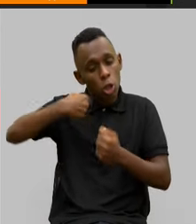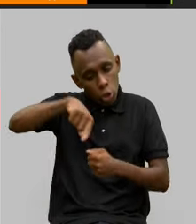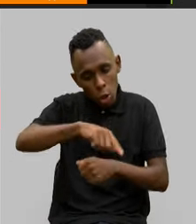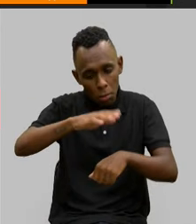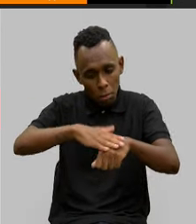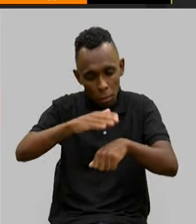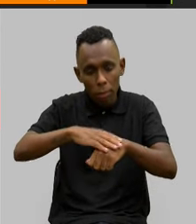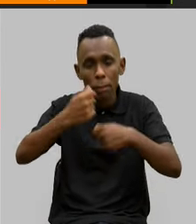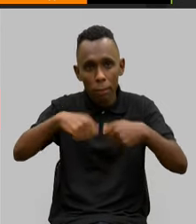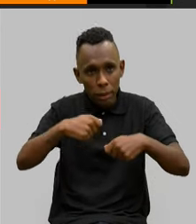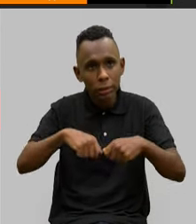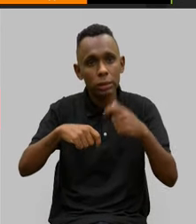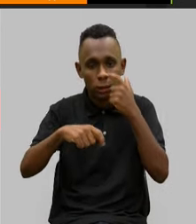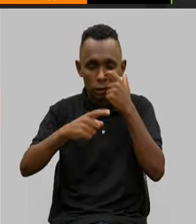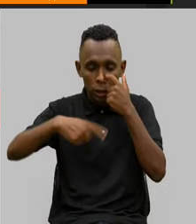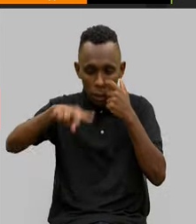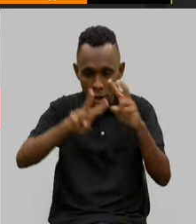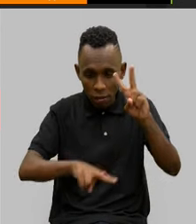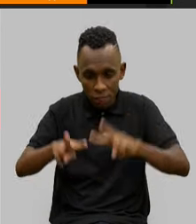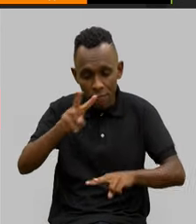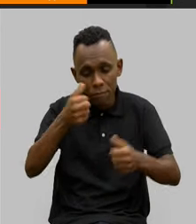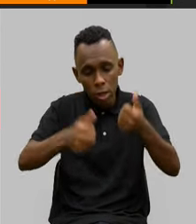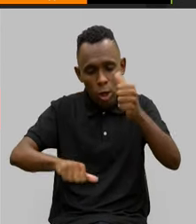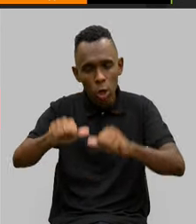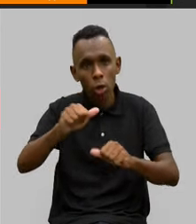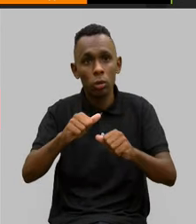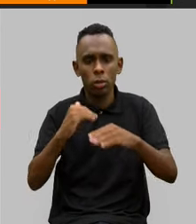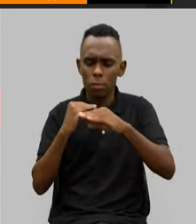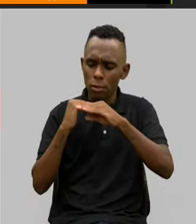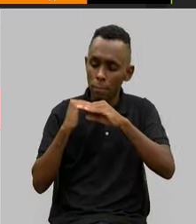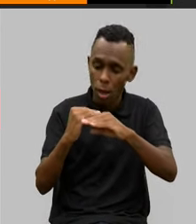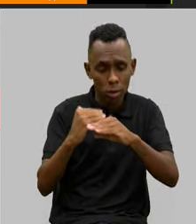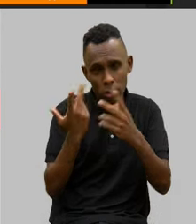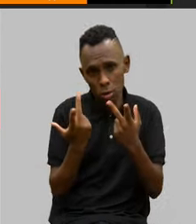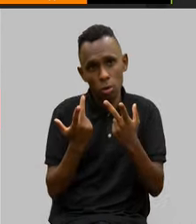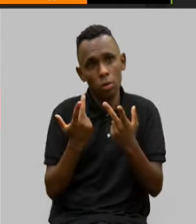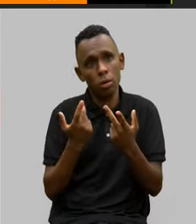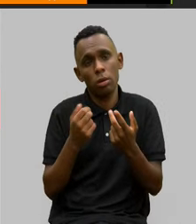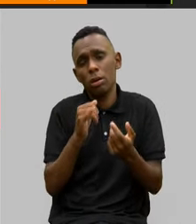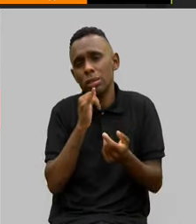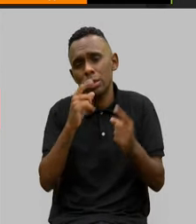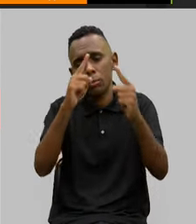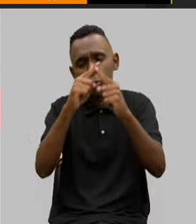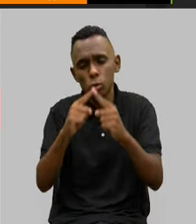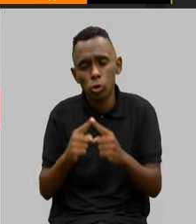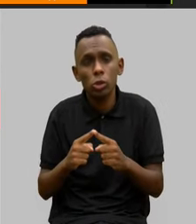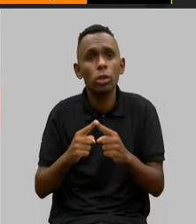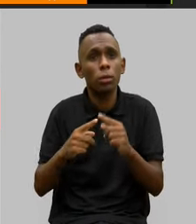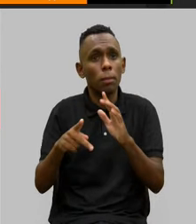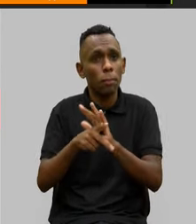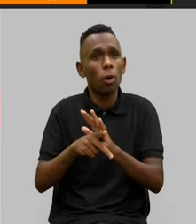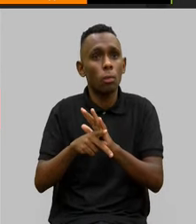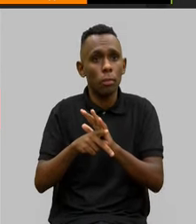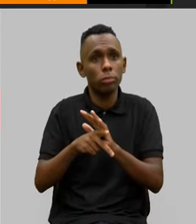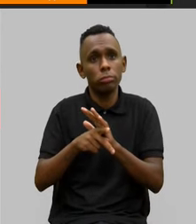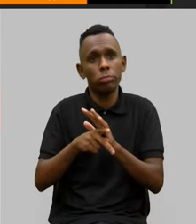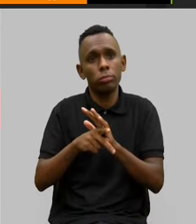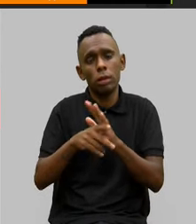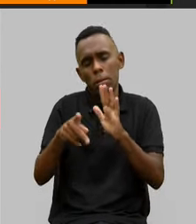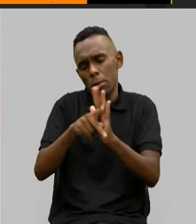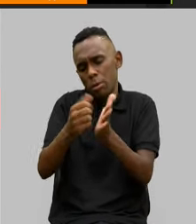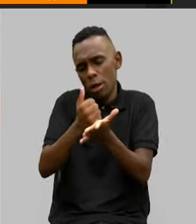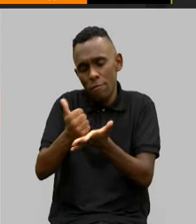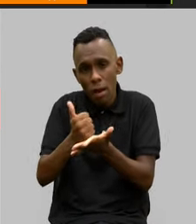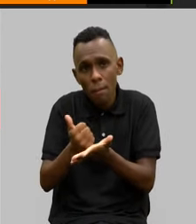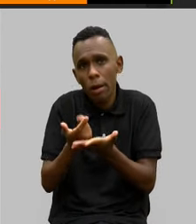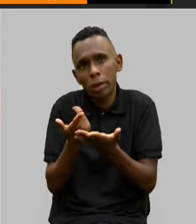que a gente possa também tá fazendo as análises aí só tô falando de padrão mas isso aí também pode ser do insumos farmacos ativos né Aí no caso é ifav né porque